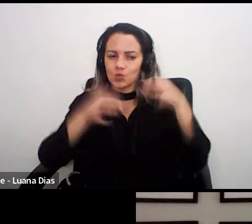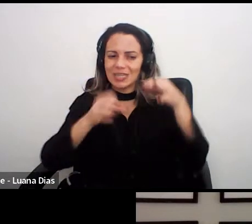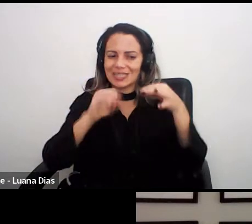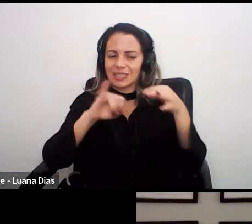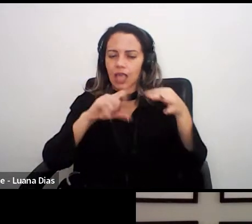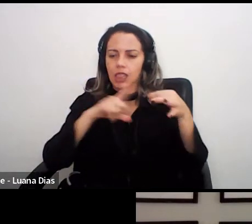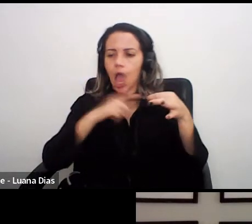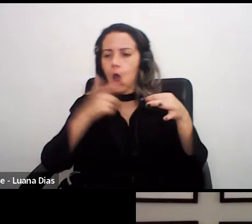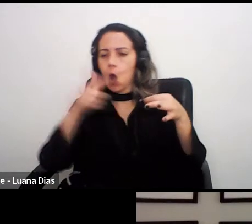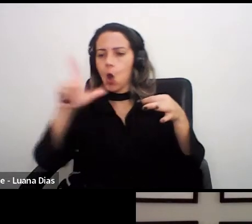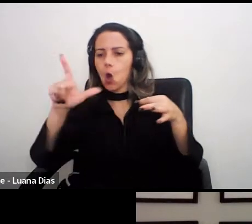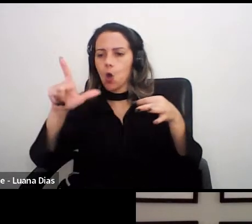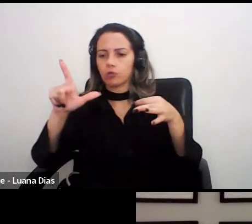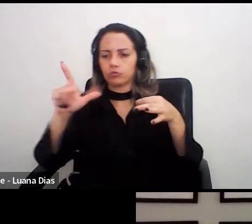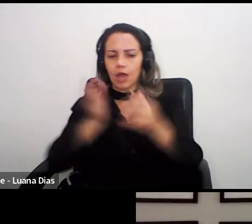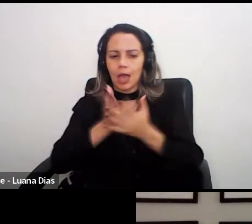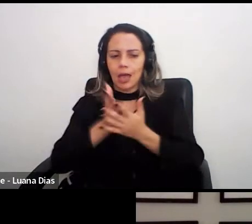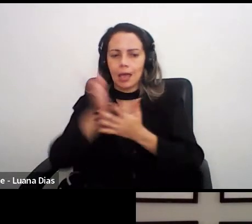interessados?